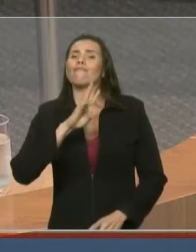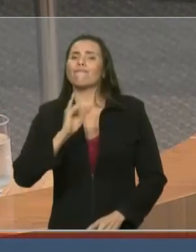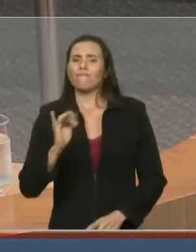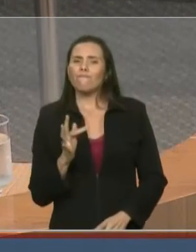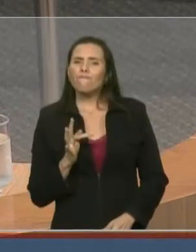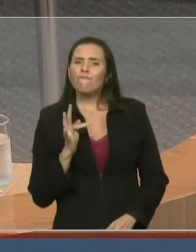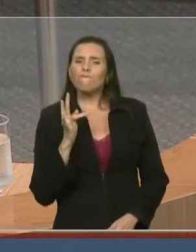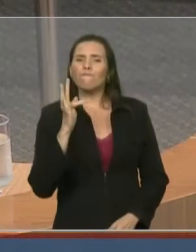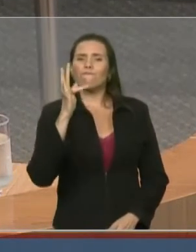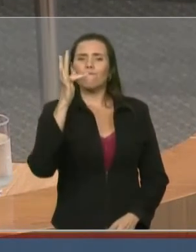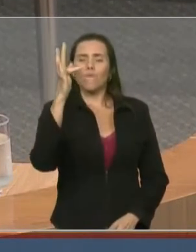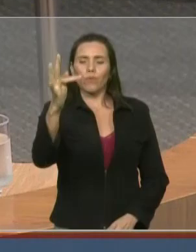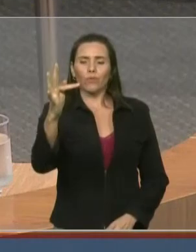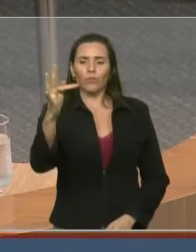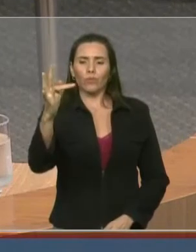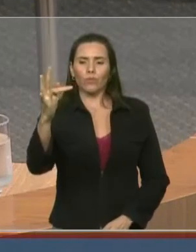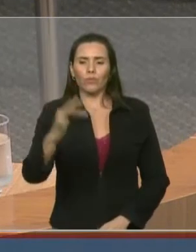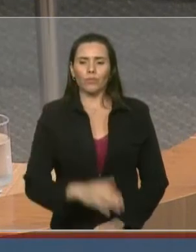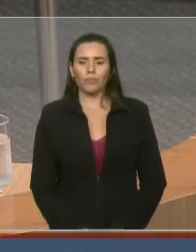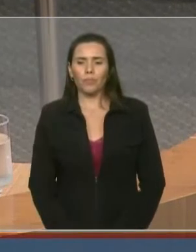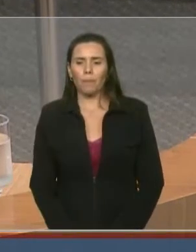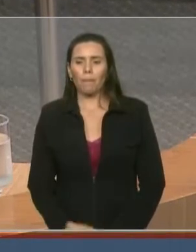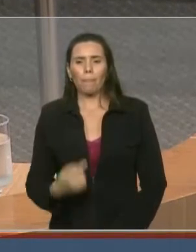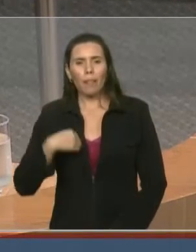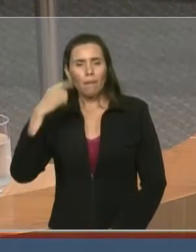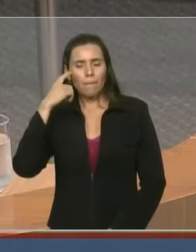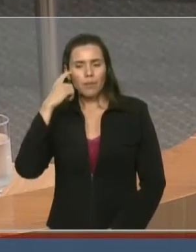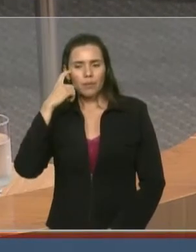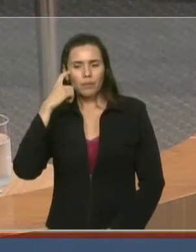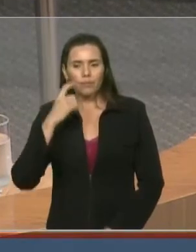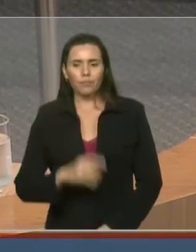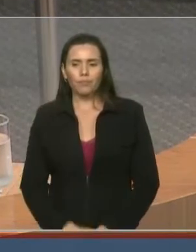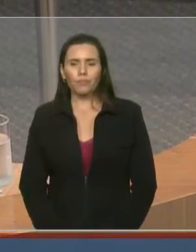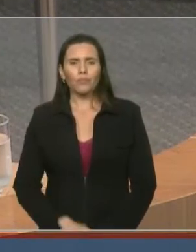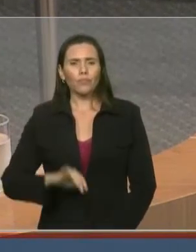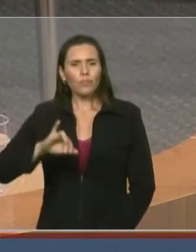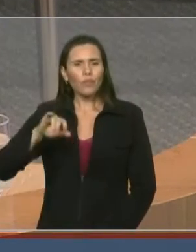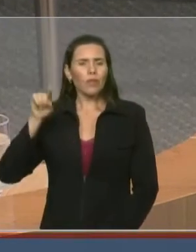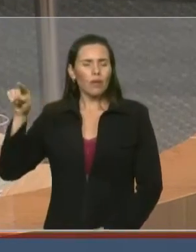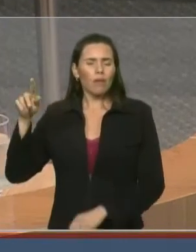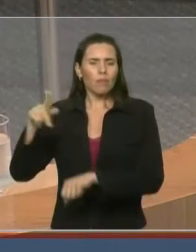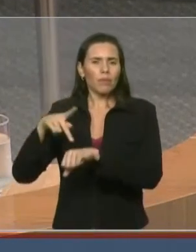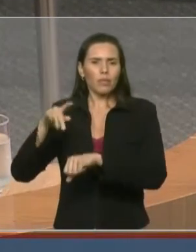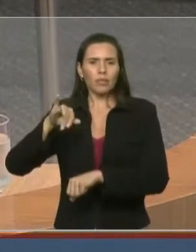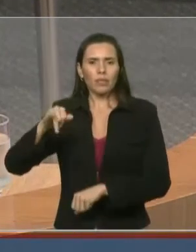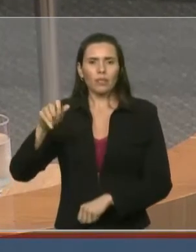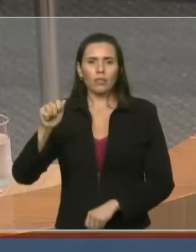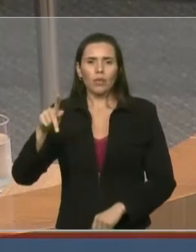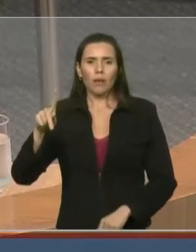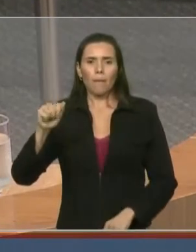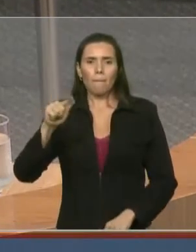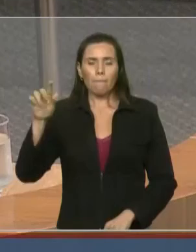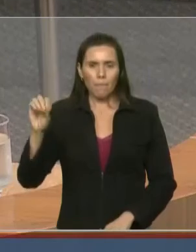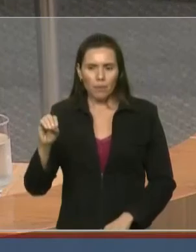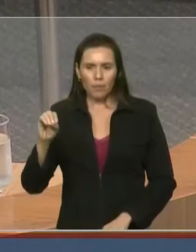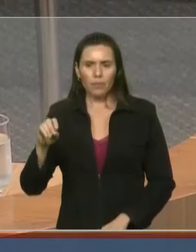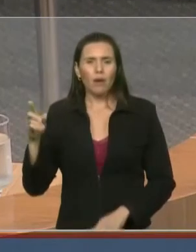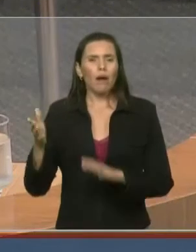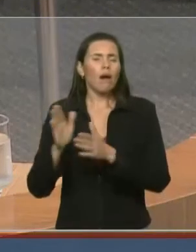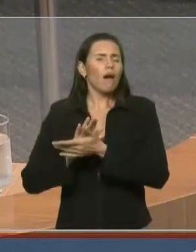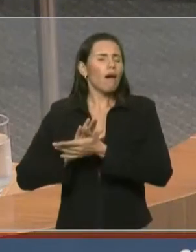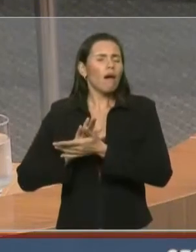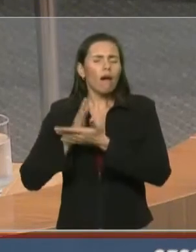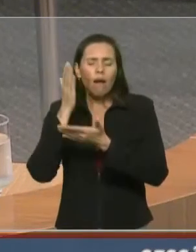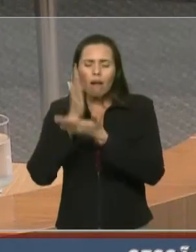do mundo mudou a realidade de desigualdade extrema. A exemplo do Japão, a exemplo da China, a exemplo da